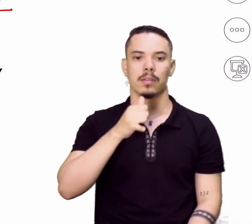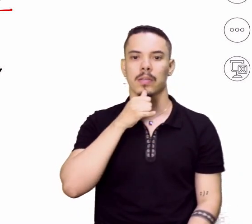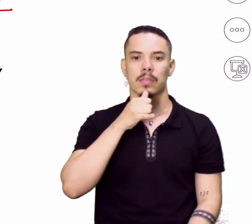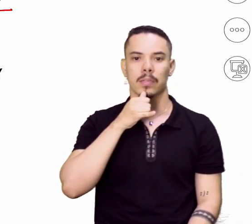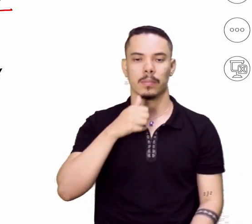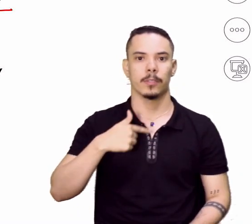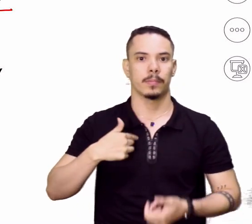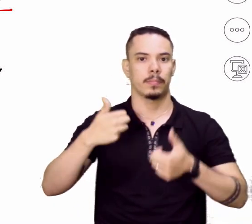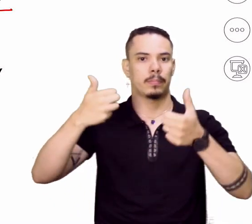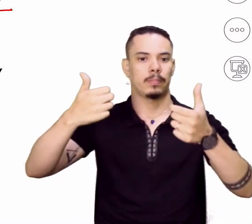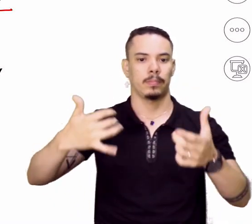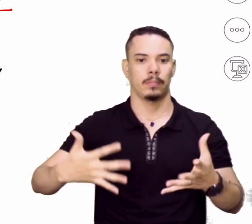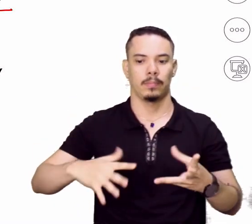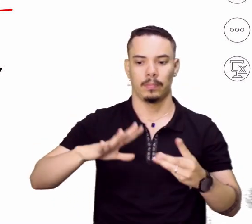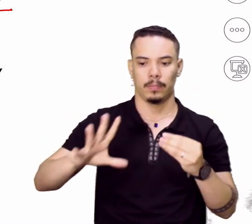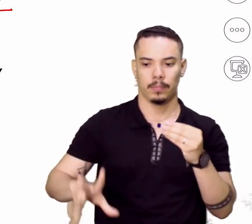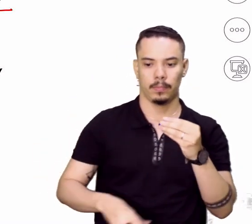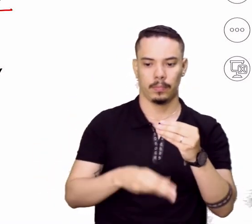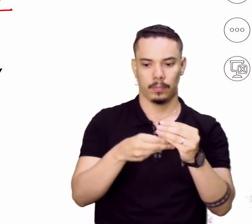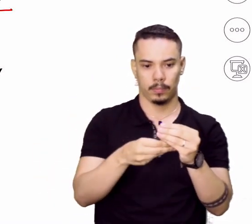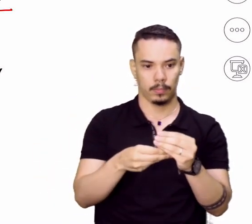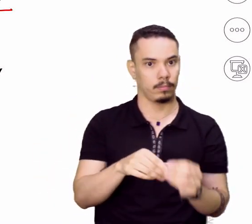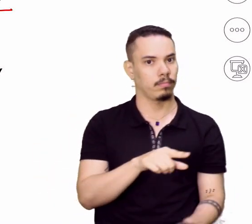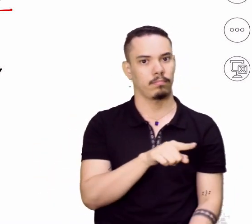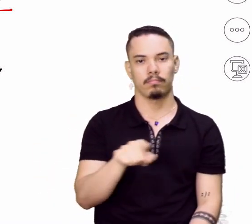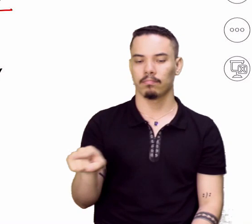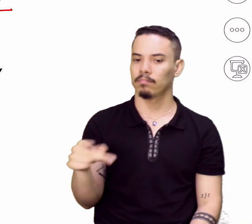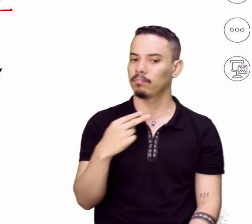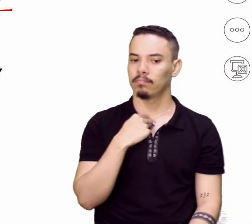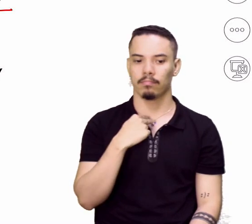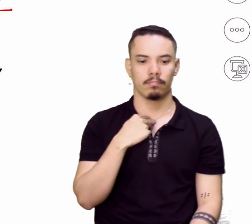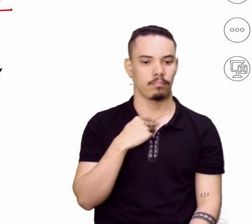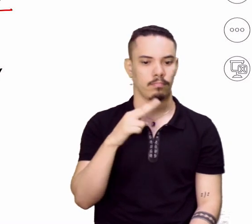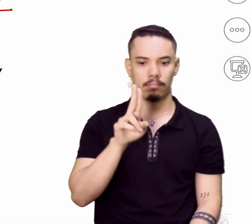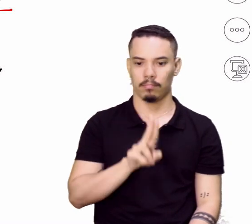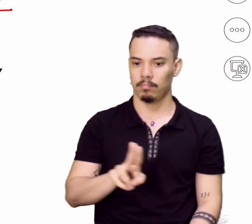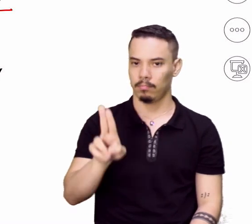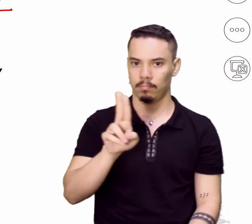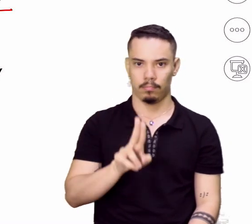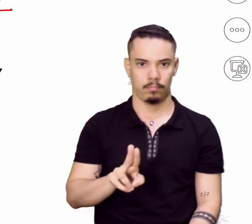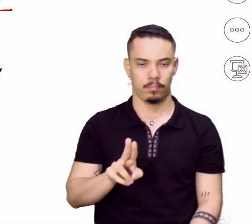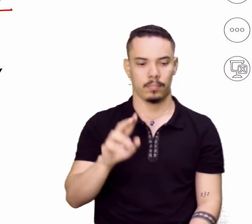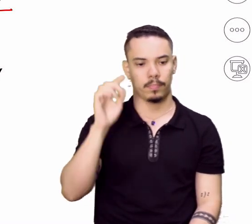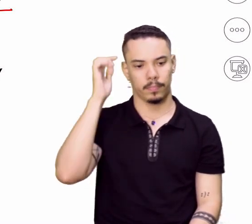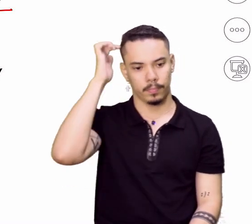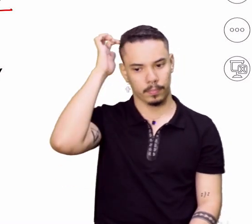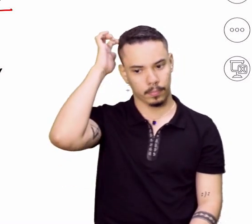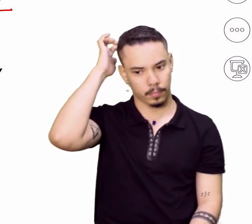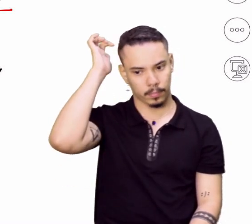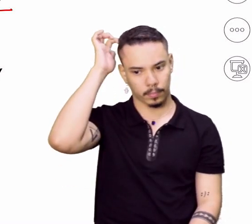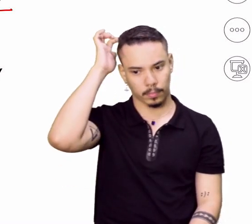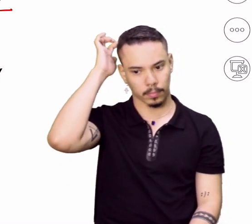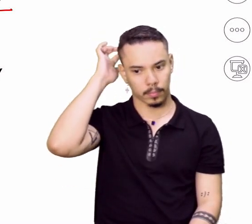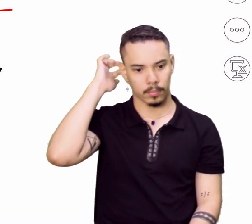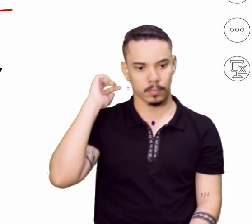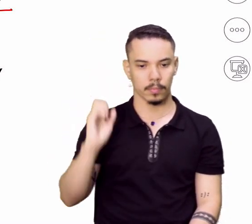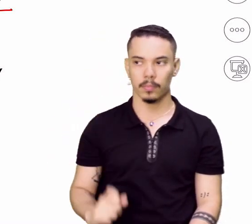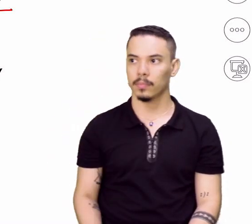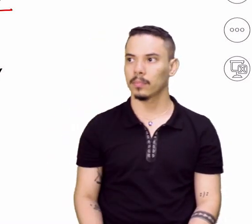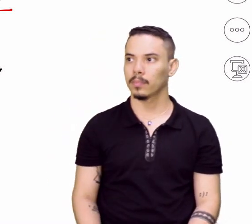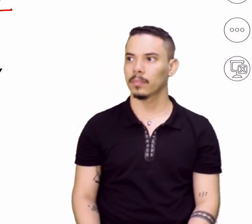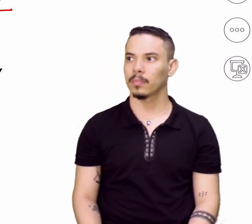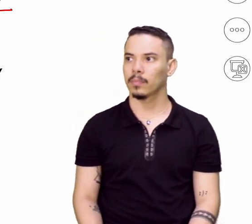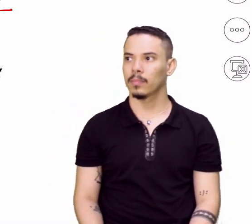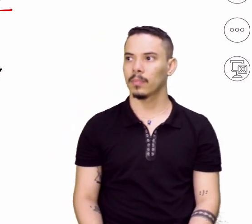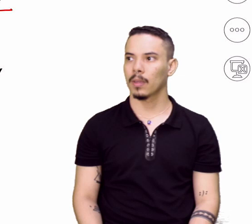dando uma informação a mais, você não pode usar ele numa non-defined clause. E aí, olha só.